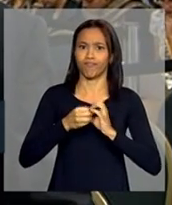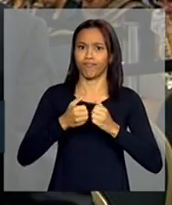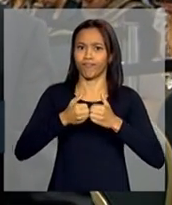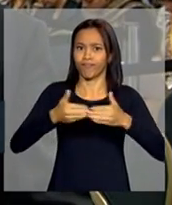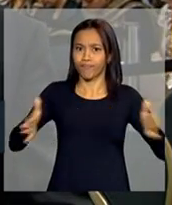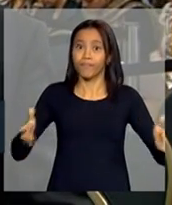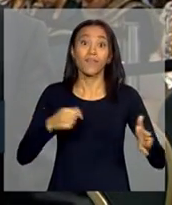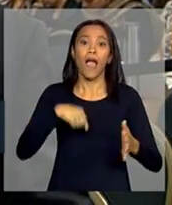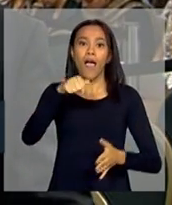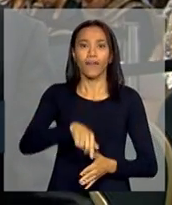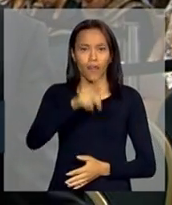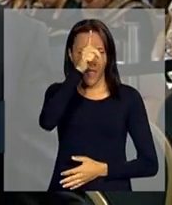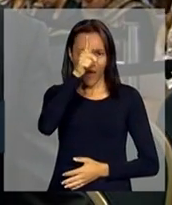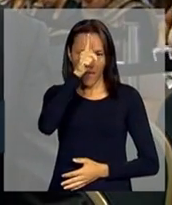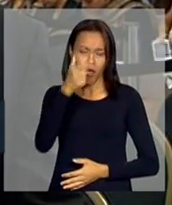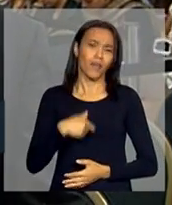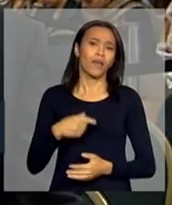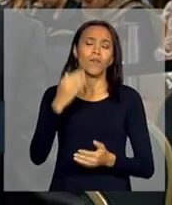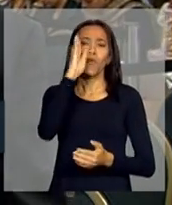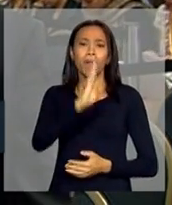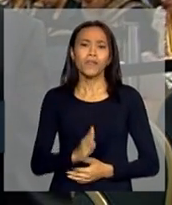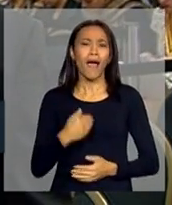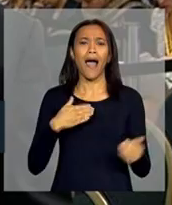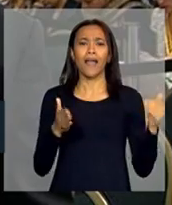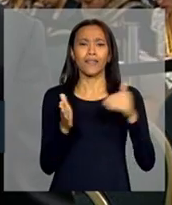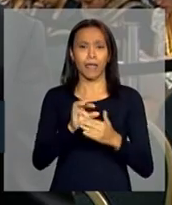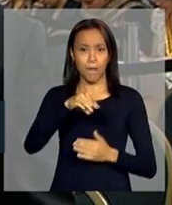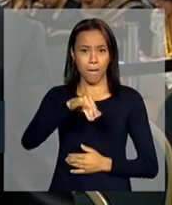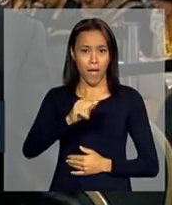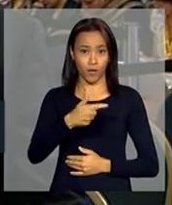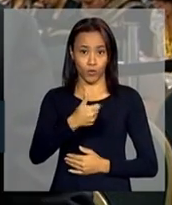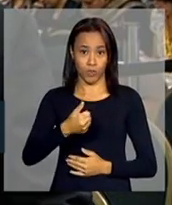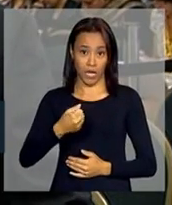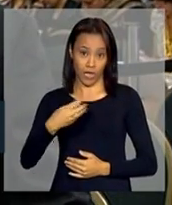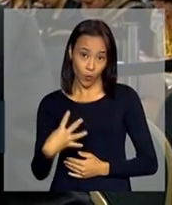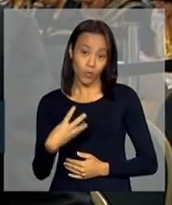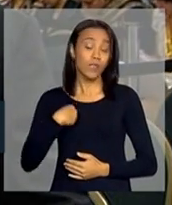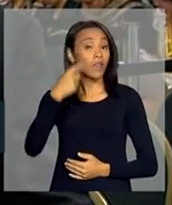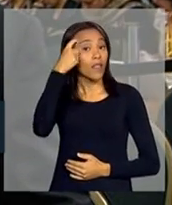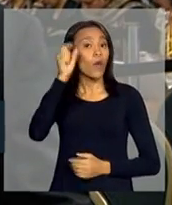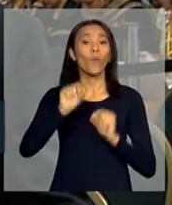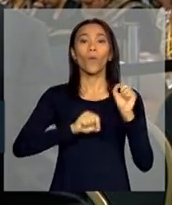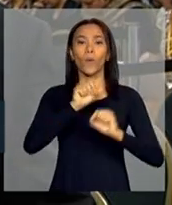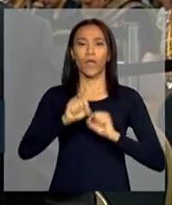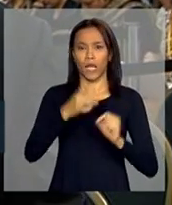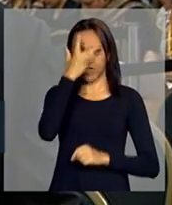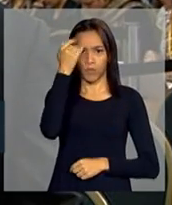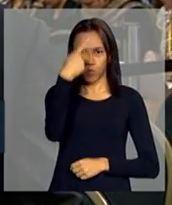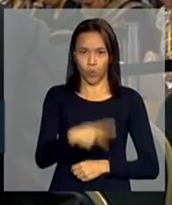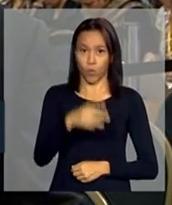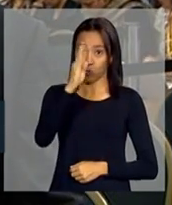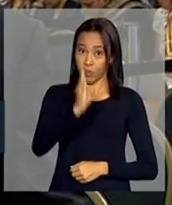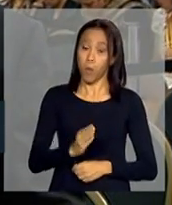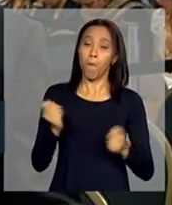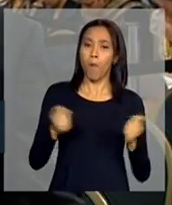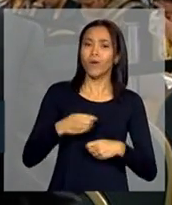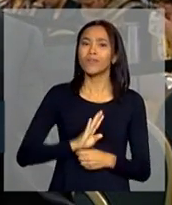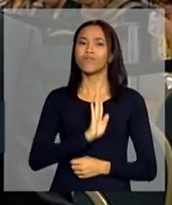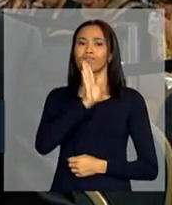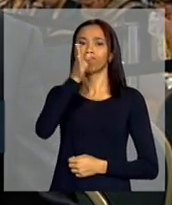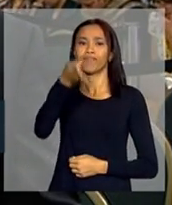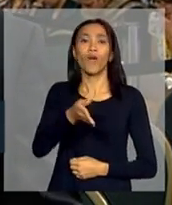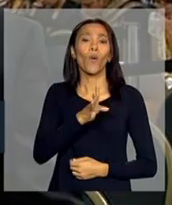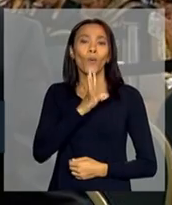Alemanha aqui no Brasil que Segue até maio de 2014 A ideia é que os brasileiros possam conhecer a Alemanha em